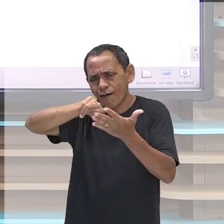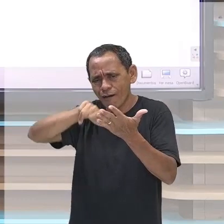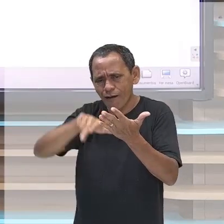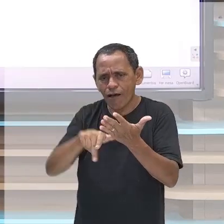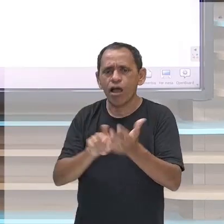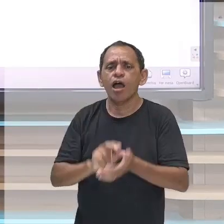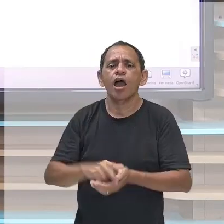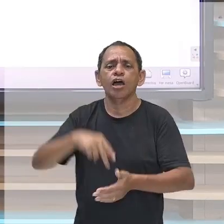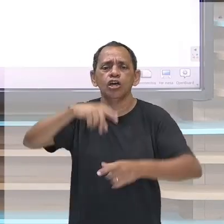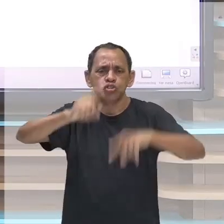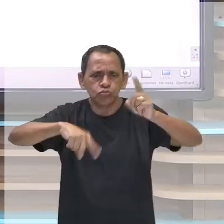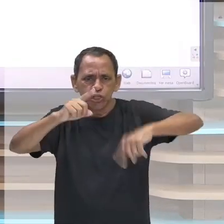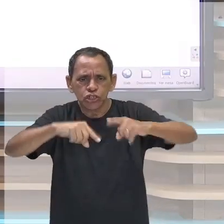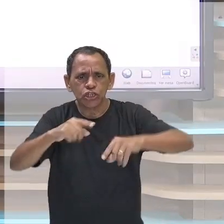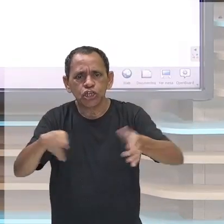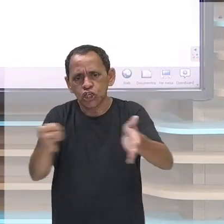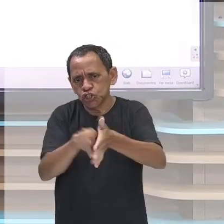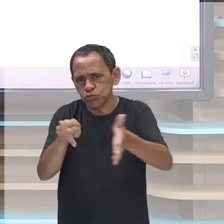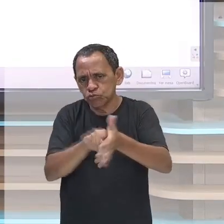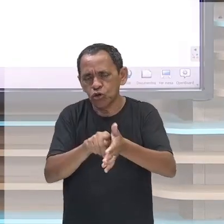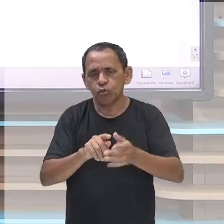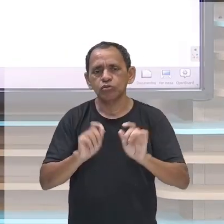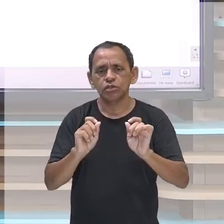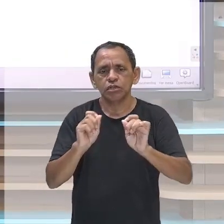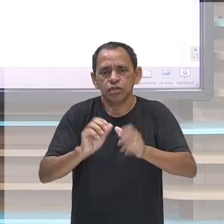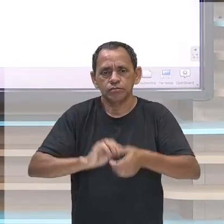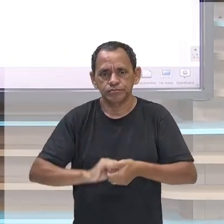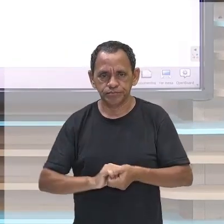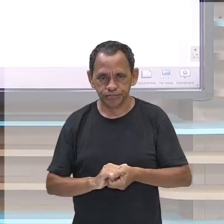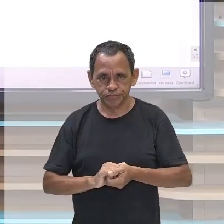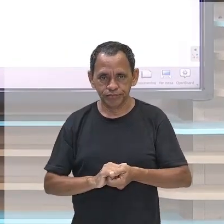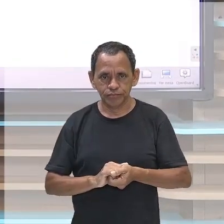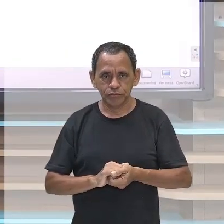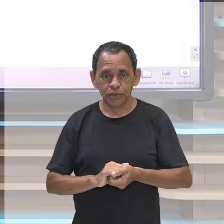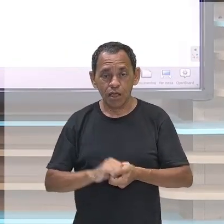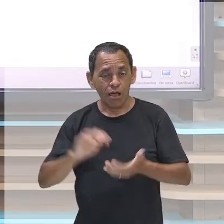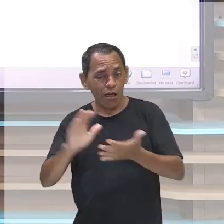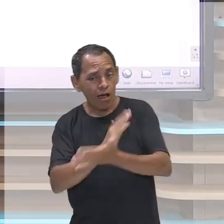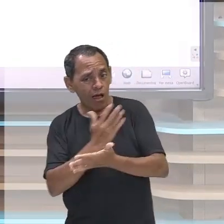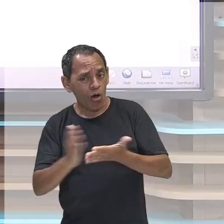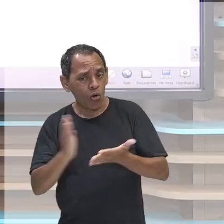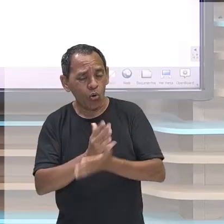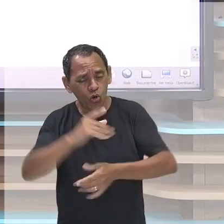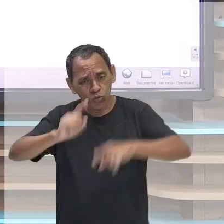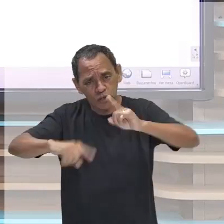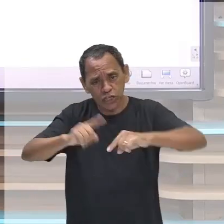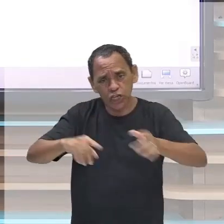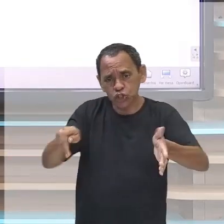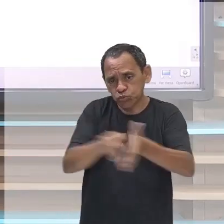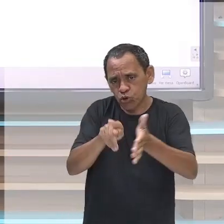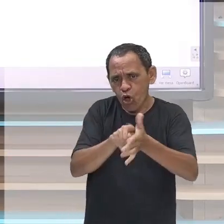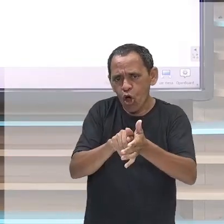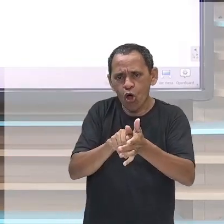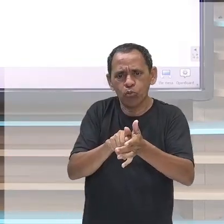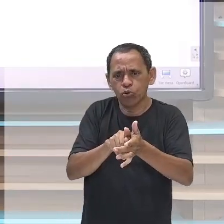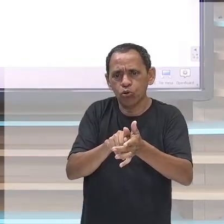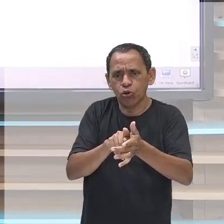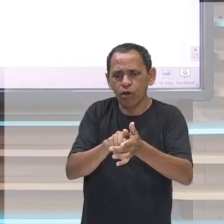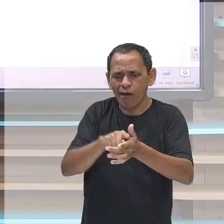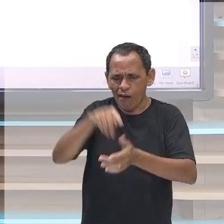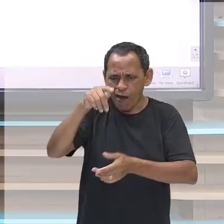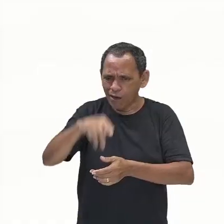subórbita. Já alguns imageadores estão lá em órbita, tá? Estão no espaço, a bordo de